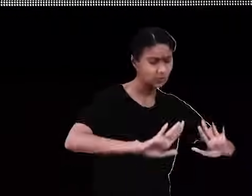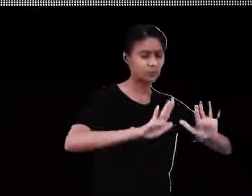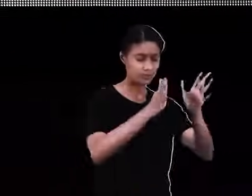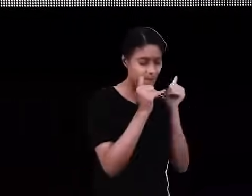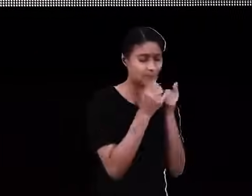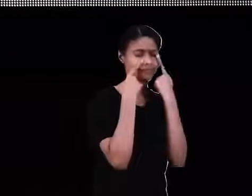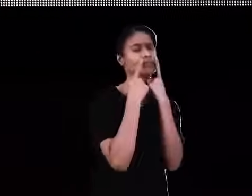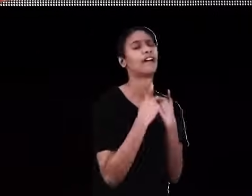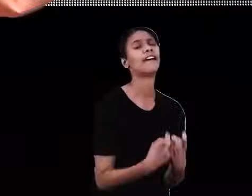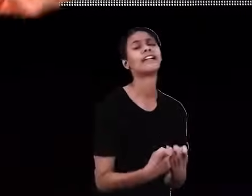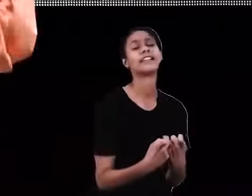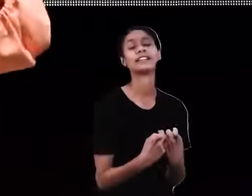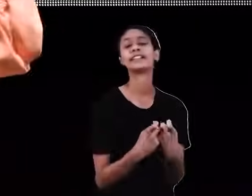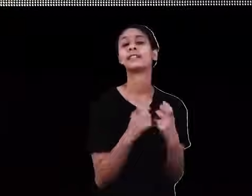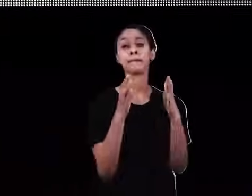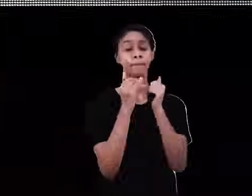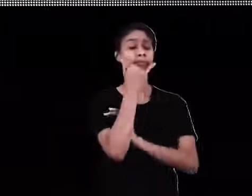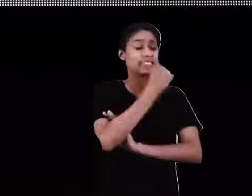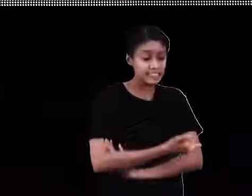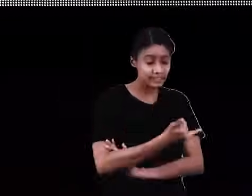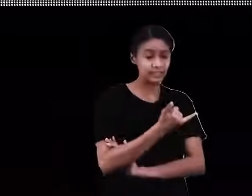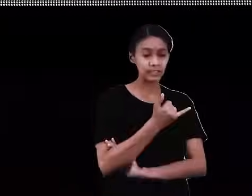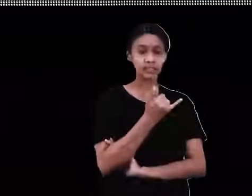suplica, chora, pede perdão,